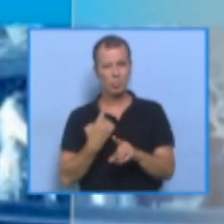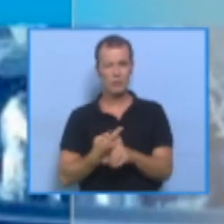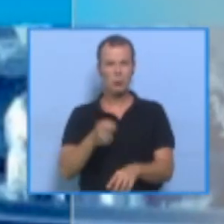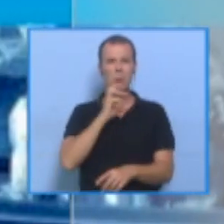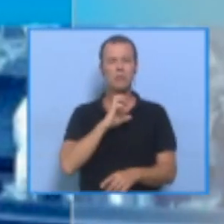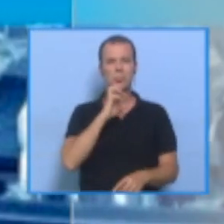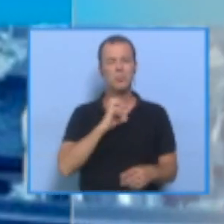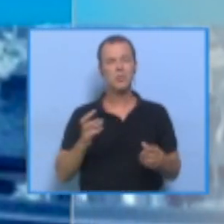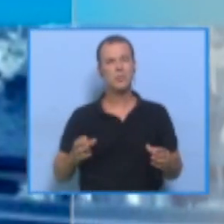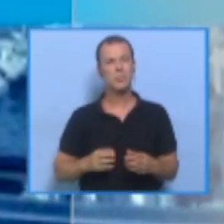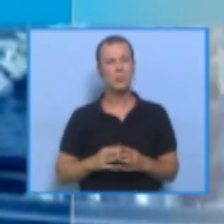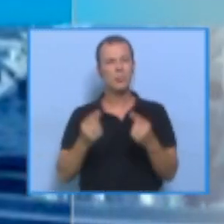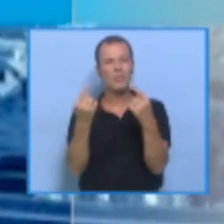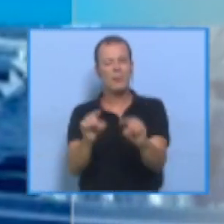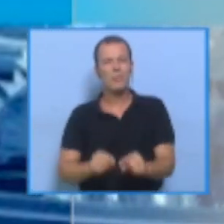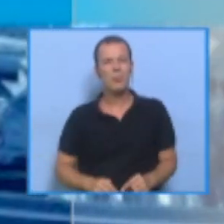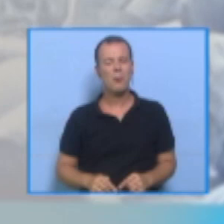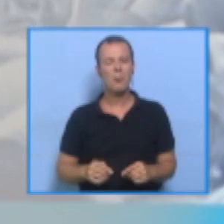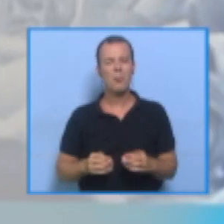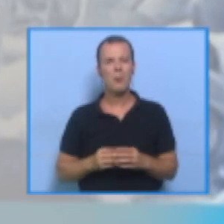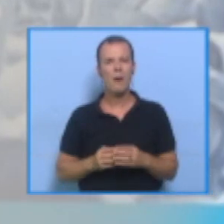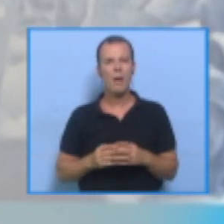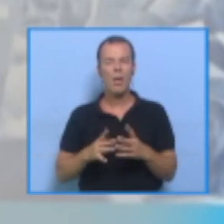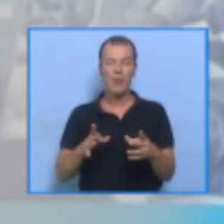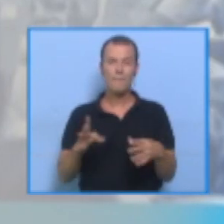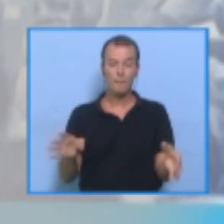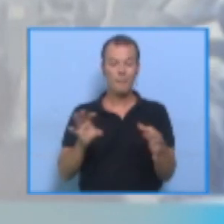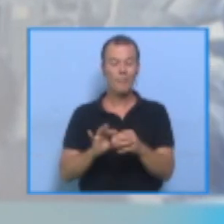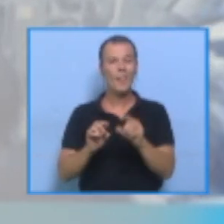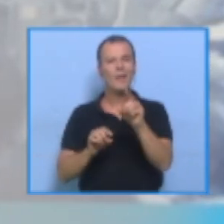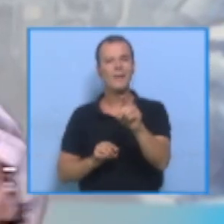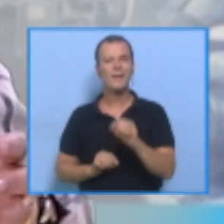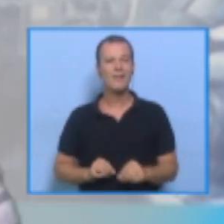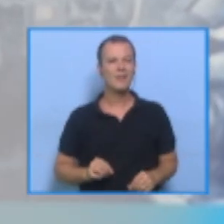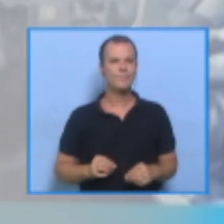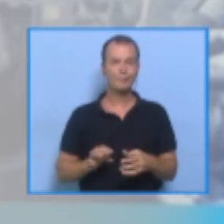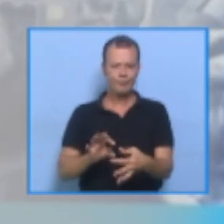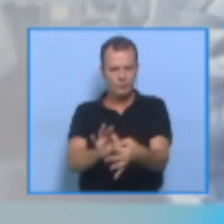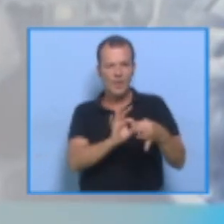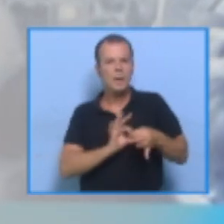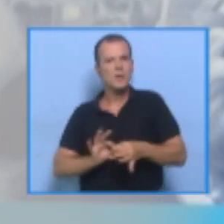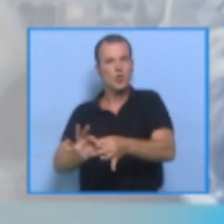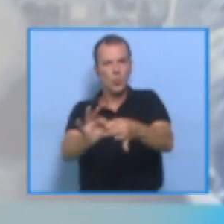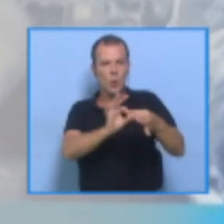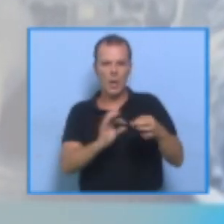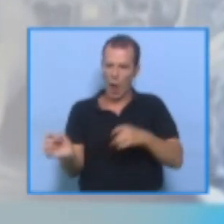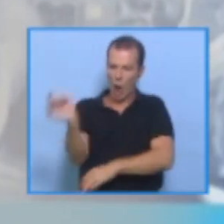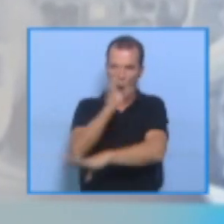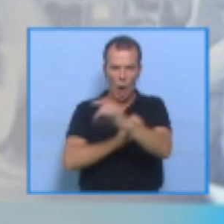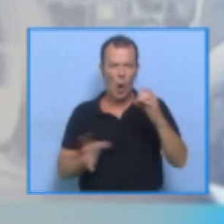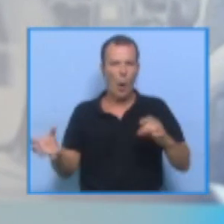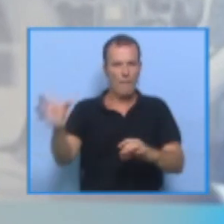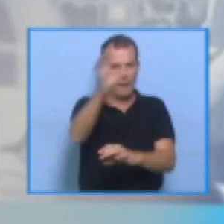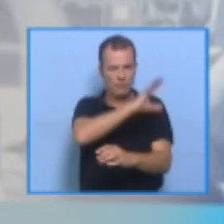bispos tinham lembrado em relação à solidariedade inter-europeia, ou